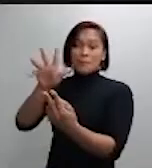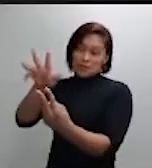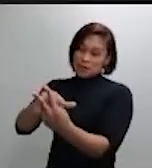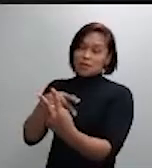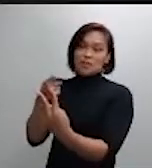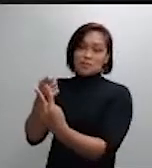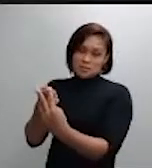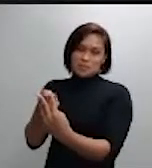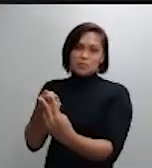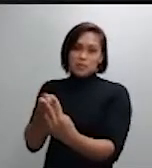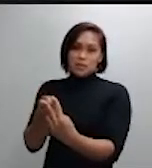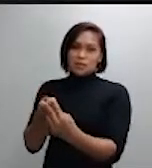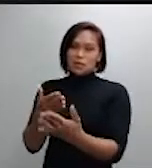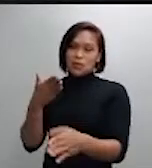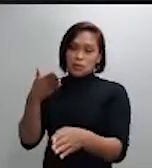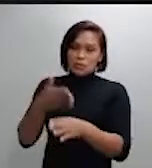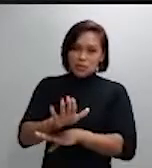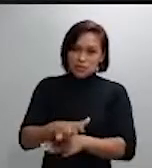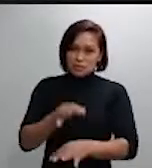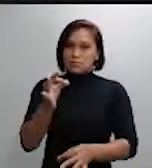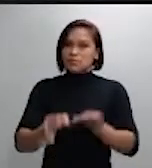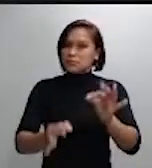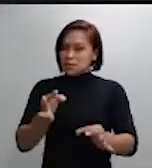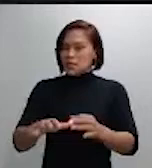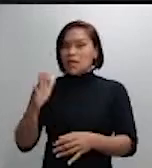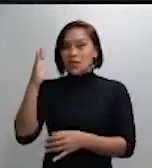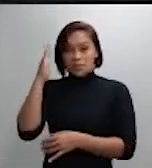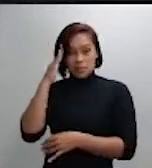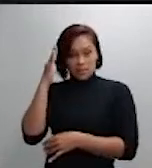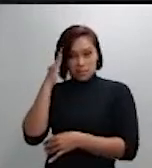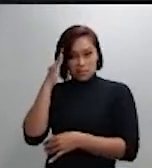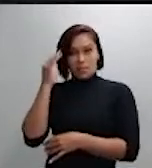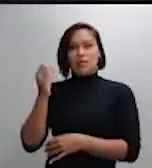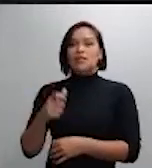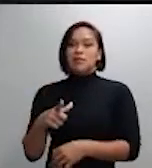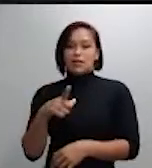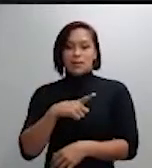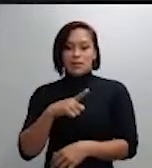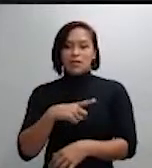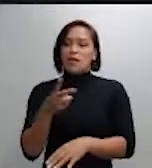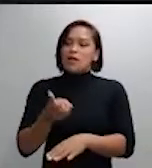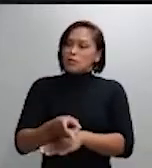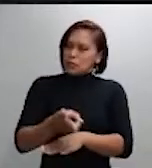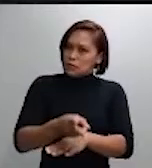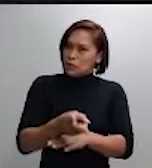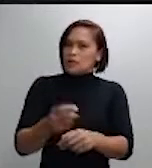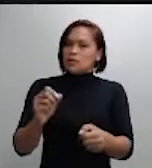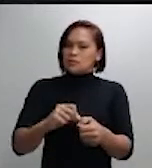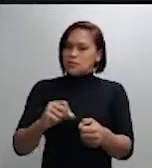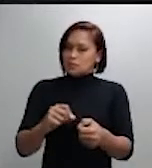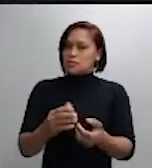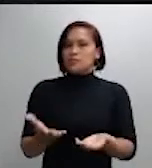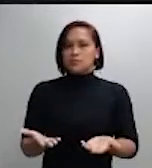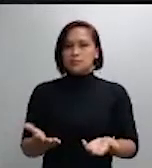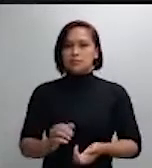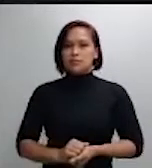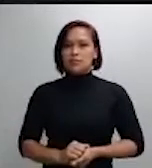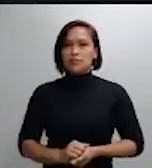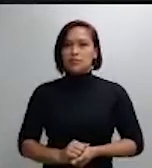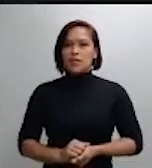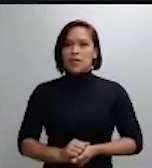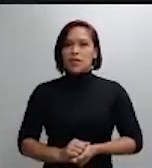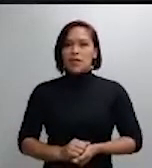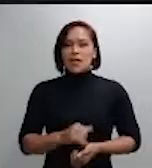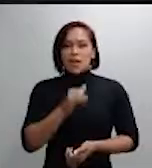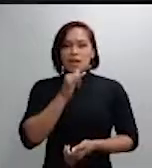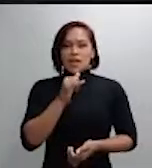ingressem na justiça, saibam que terá consequência. Por exemplo, executar alguém que não tem